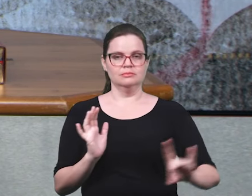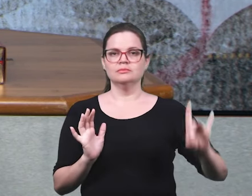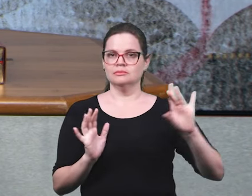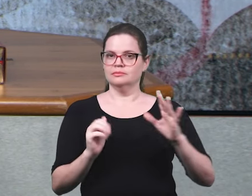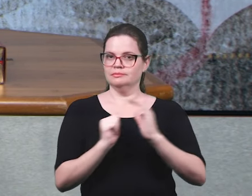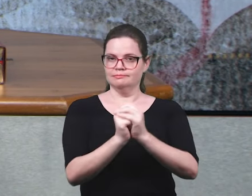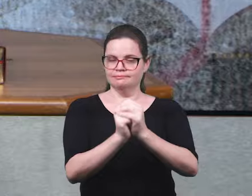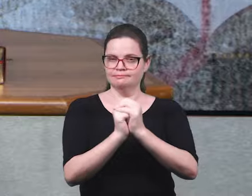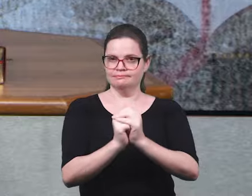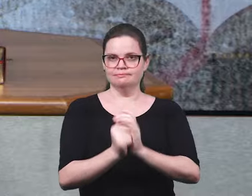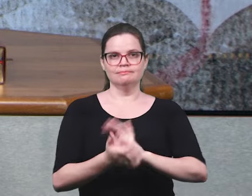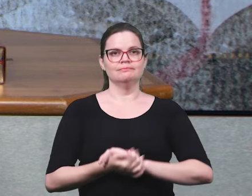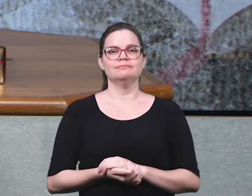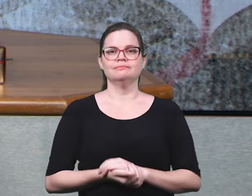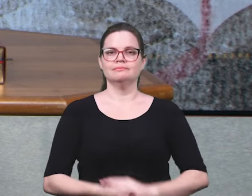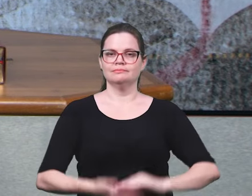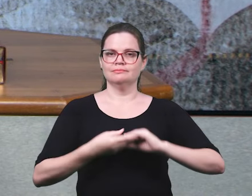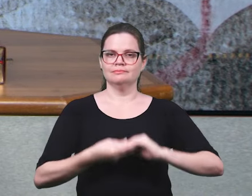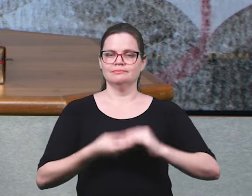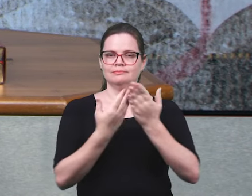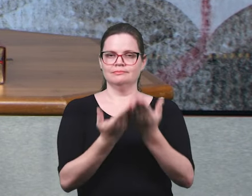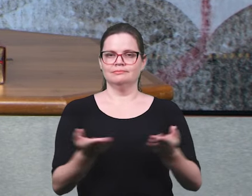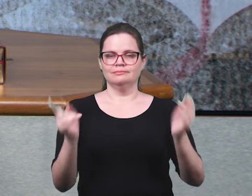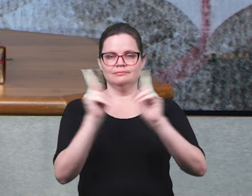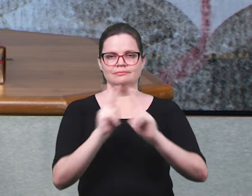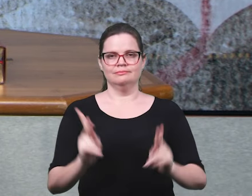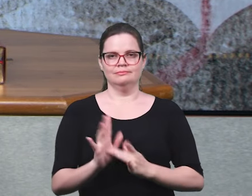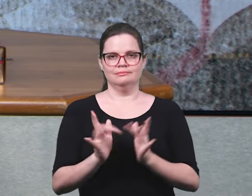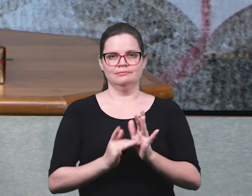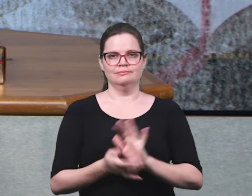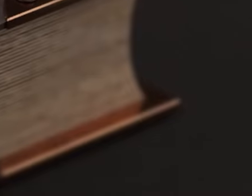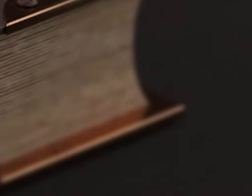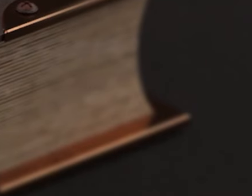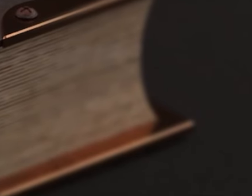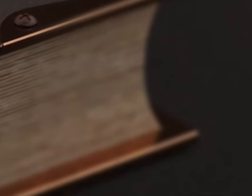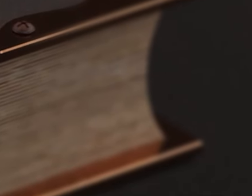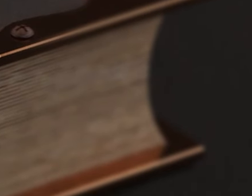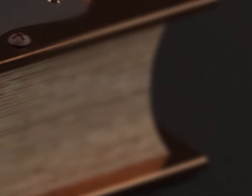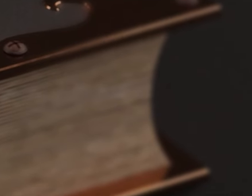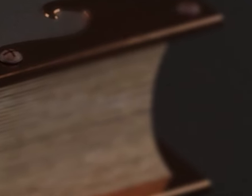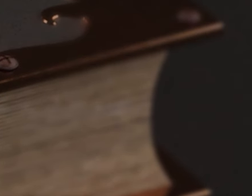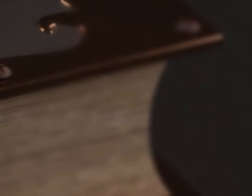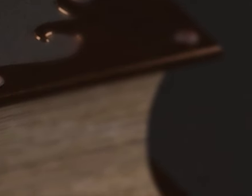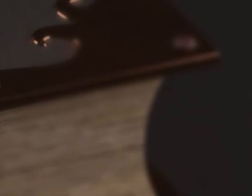Amém, irmãos? Desejamos a todos a paz do Senhor Jesus.